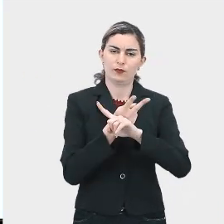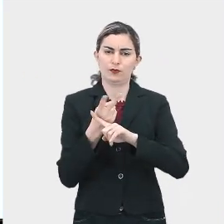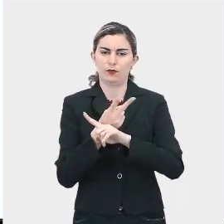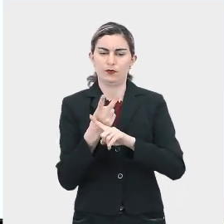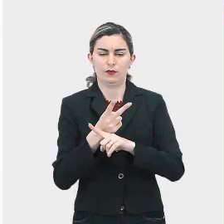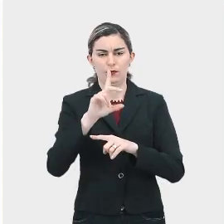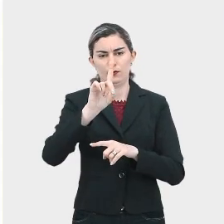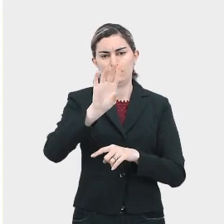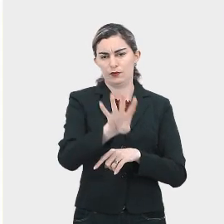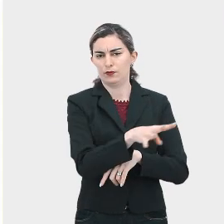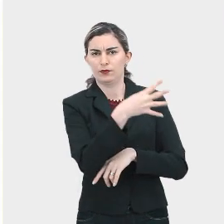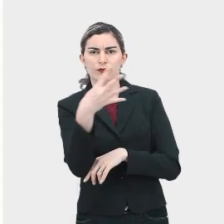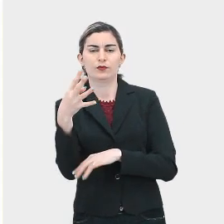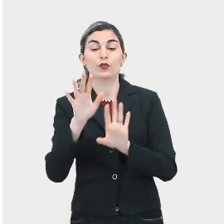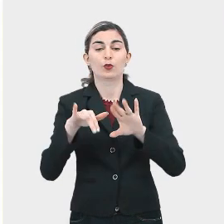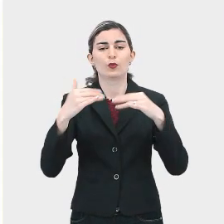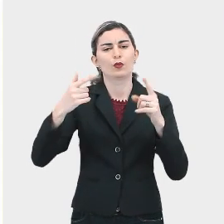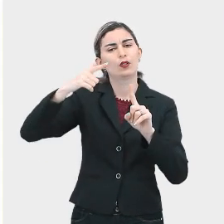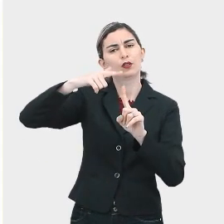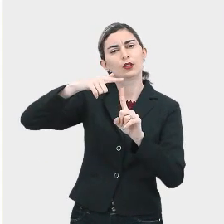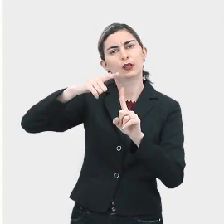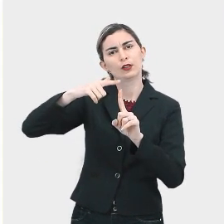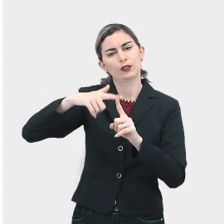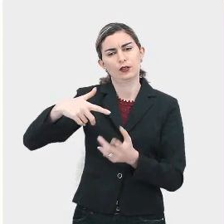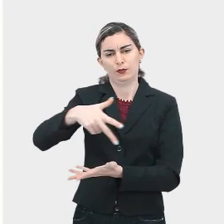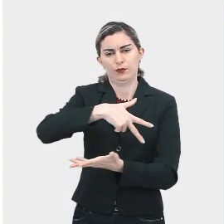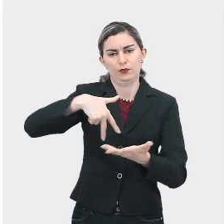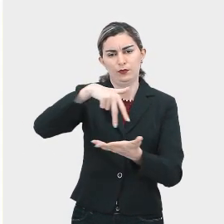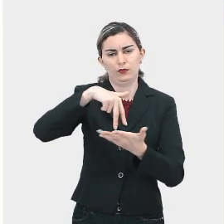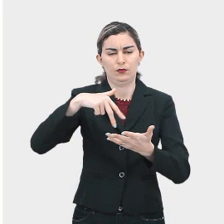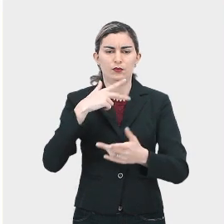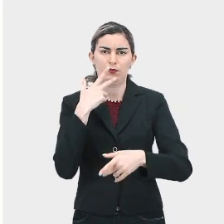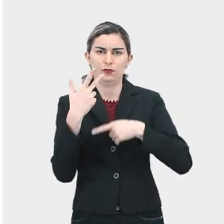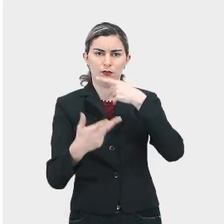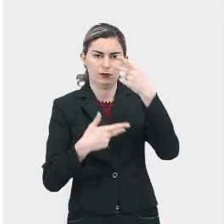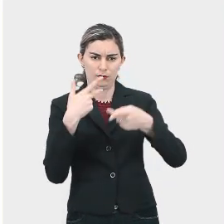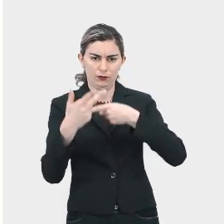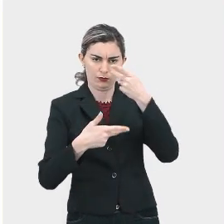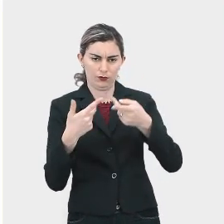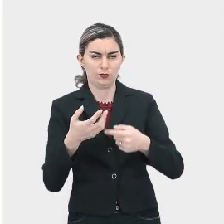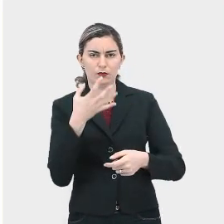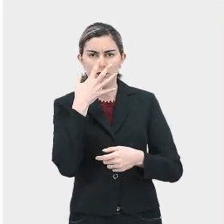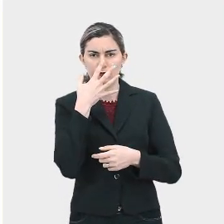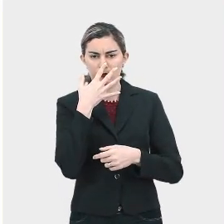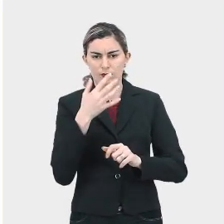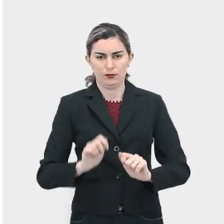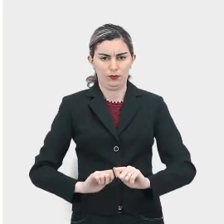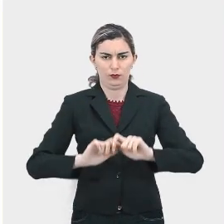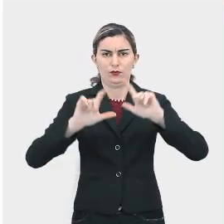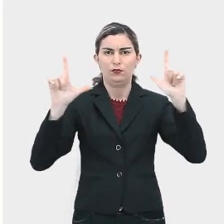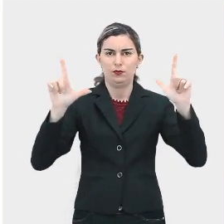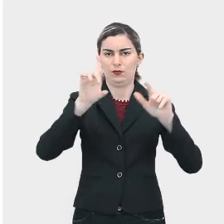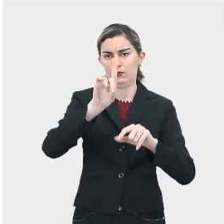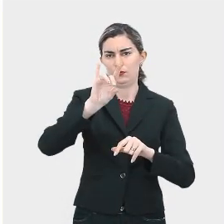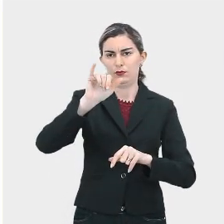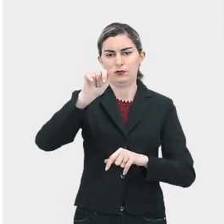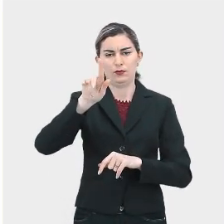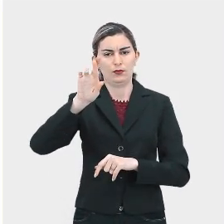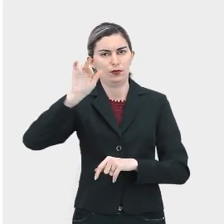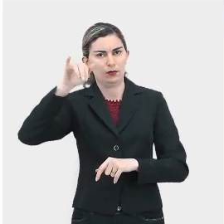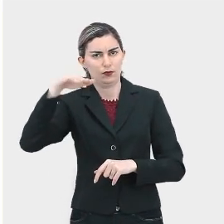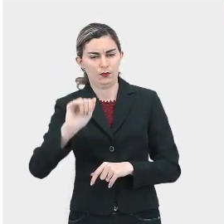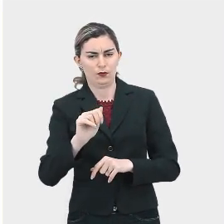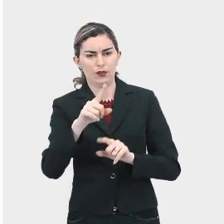nesse diagrama quais são os tipos de dança que a gente acabou de falar? Observe na tela esse diagrama